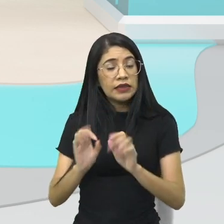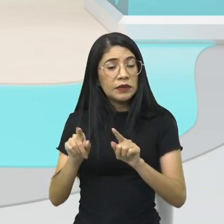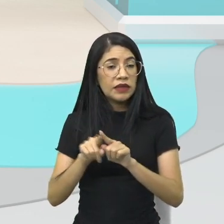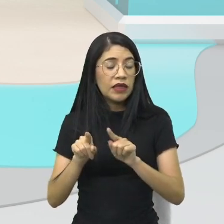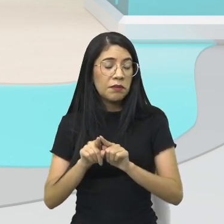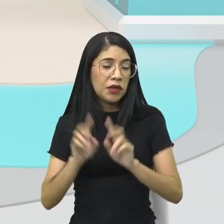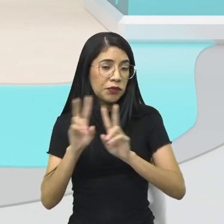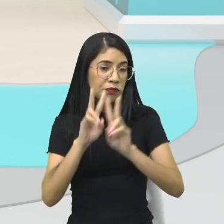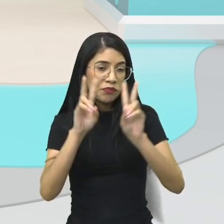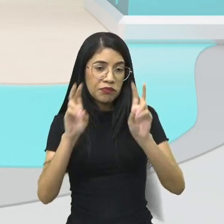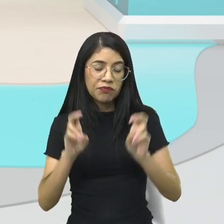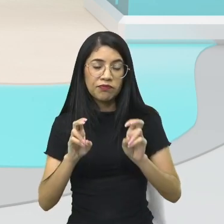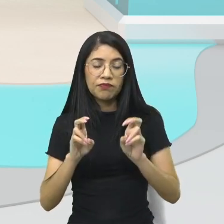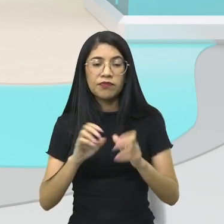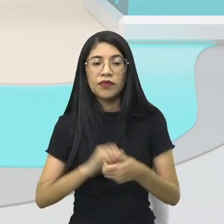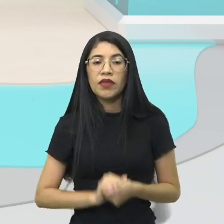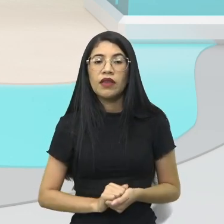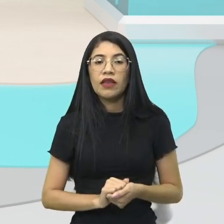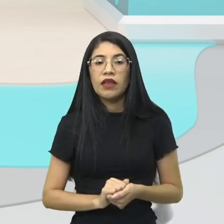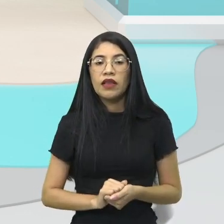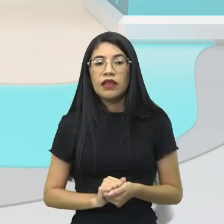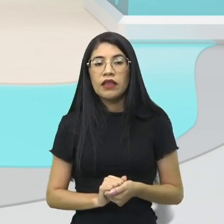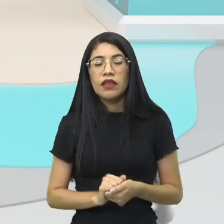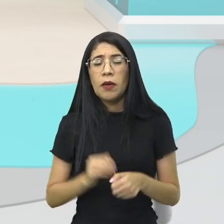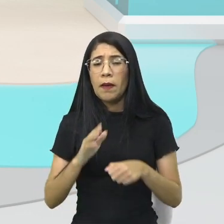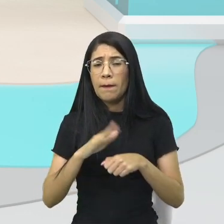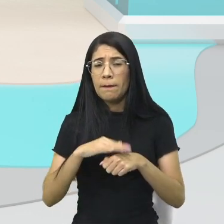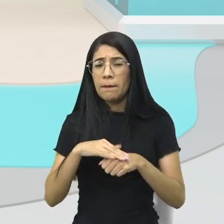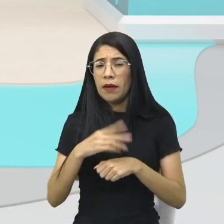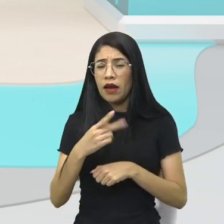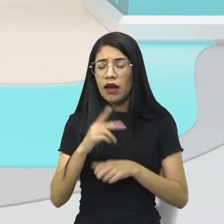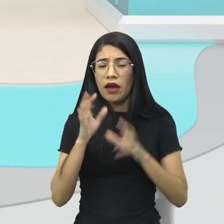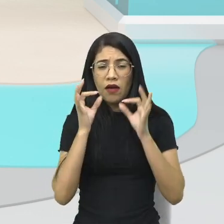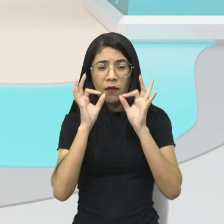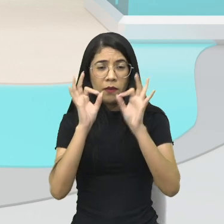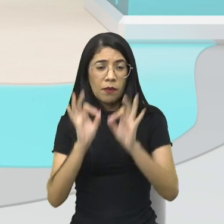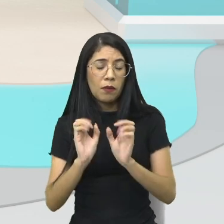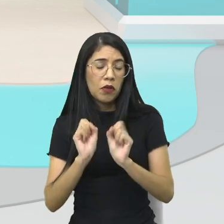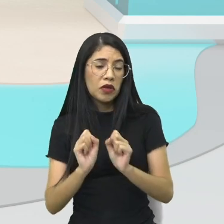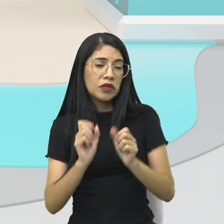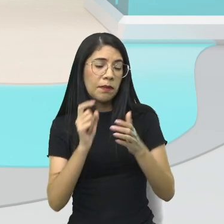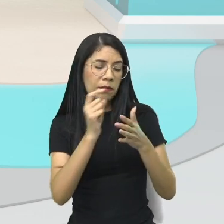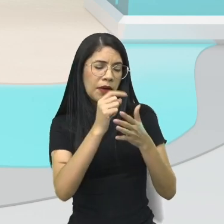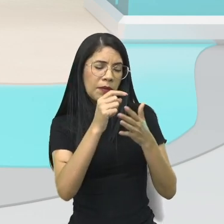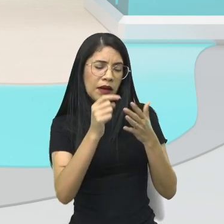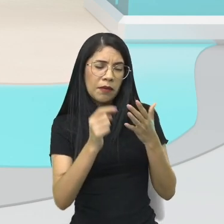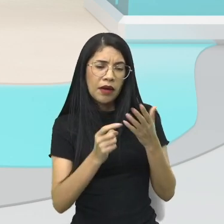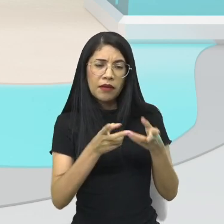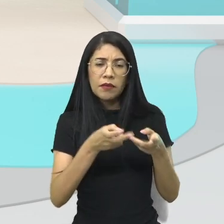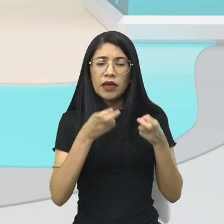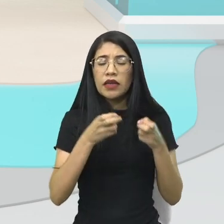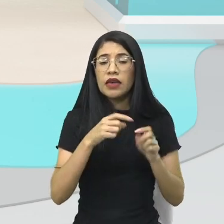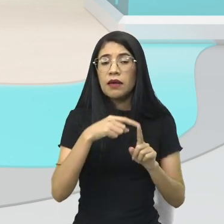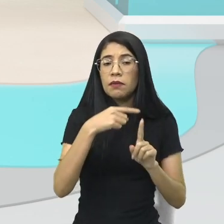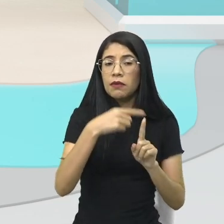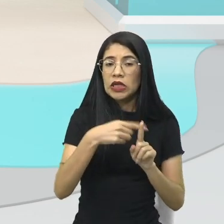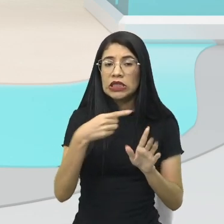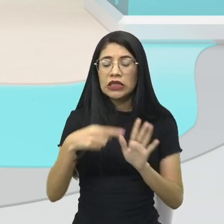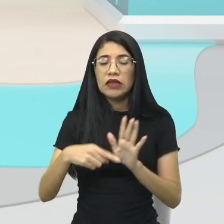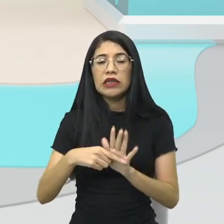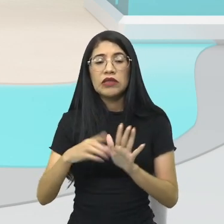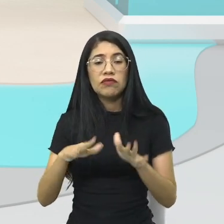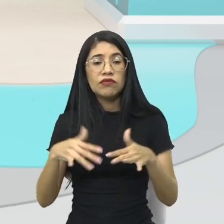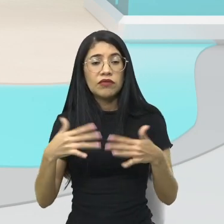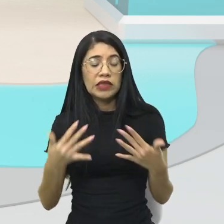super importante. Então, a partir da sua própria observação, você pode identificar os pontos que considera positivos e